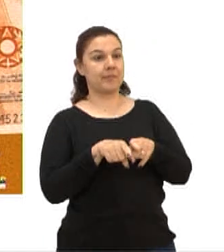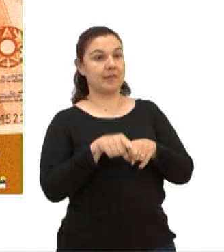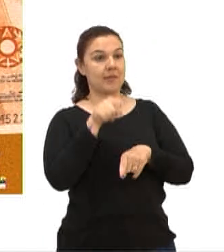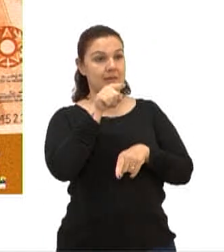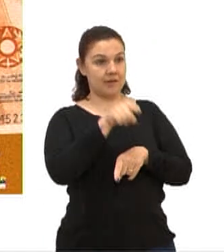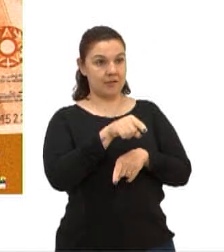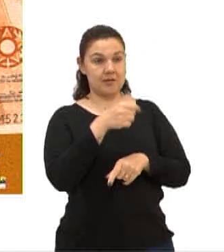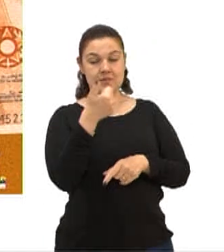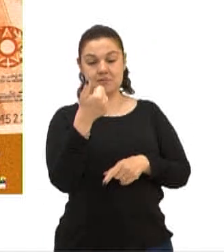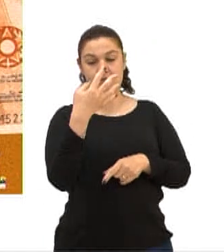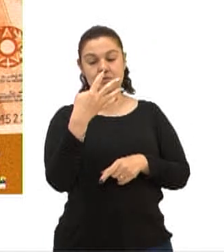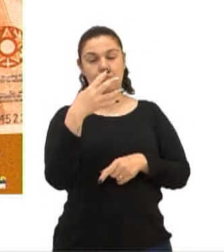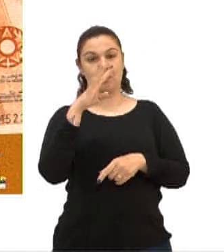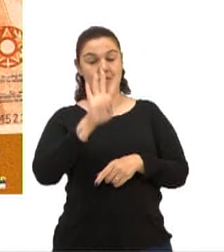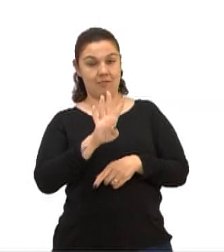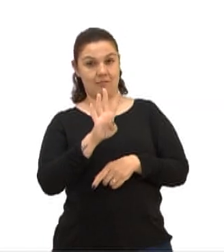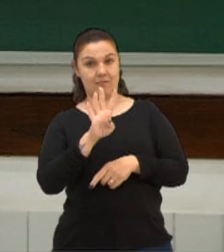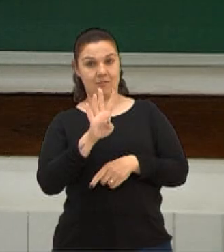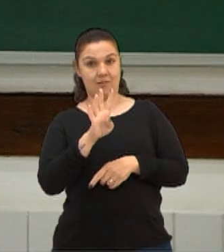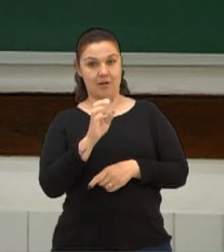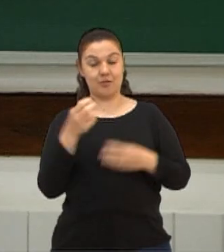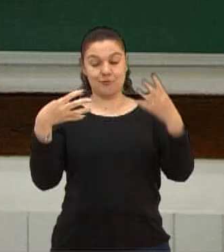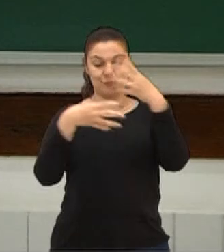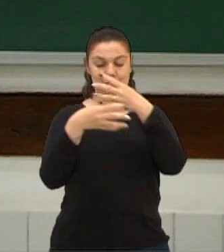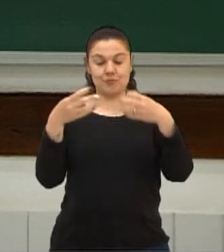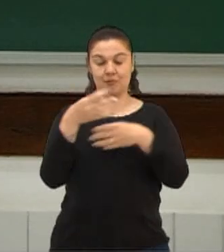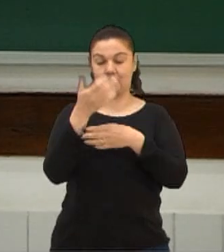o livro 154 Sonetos de William